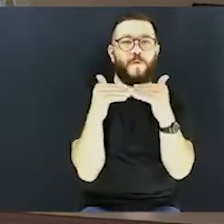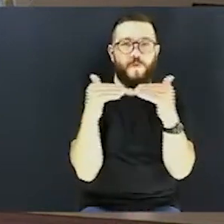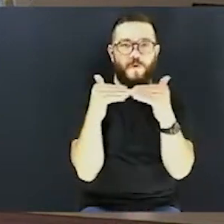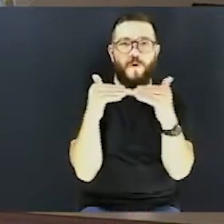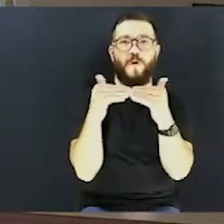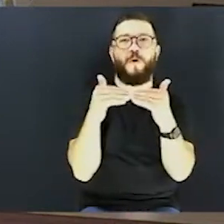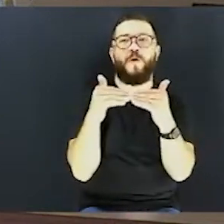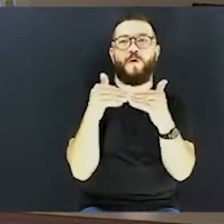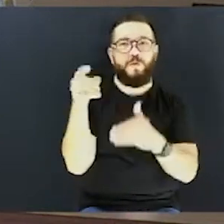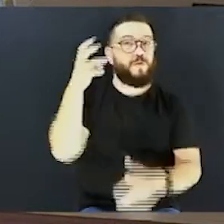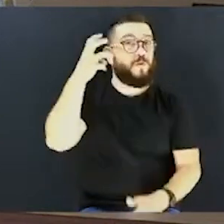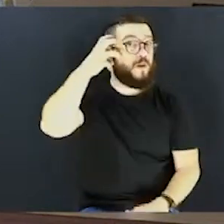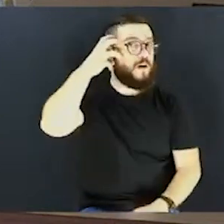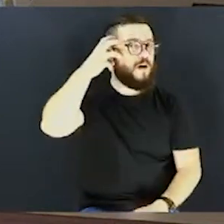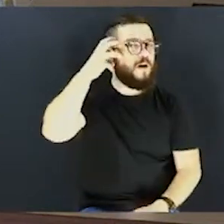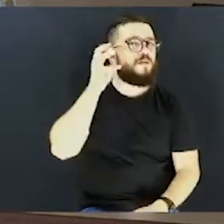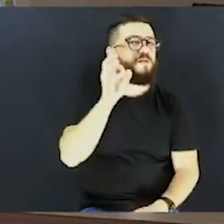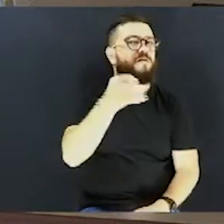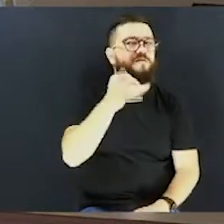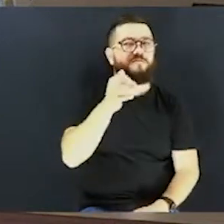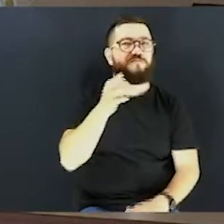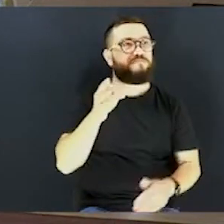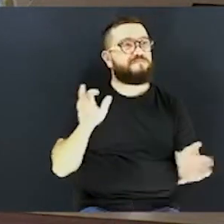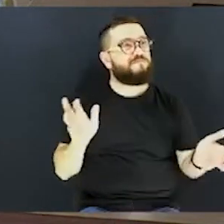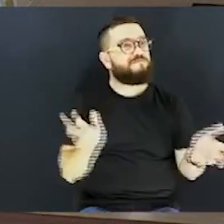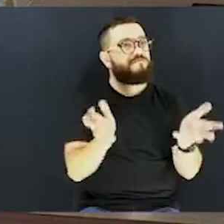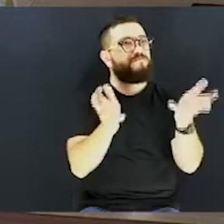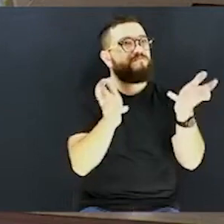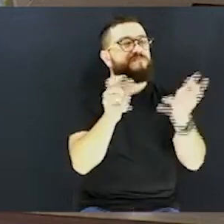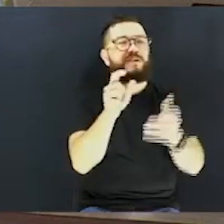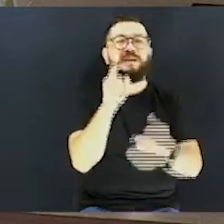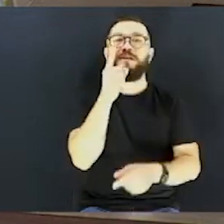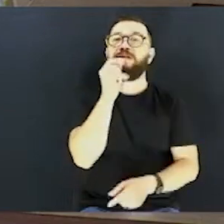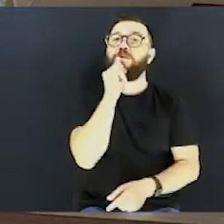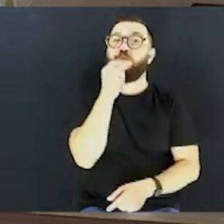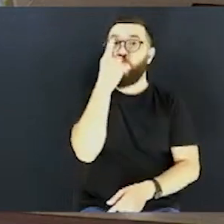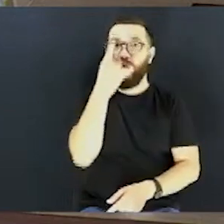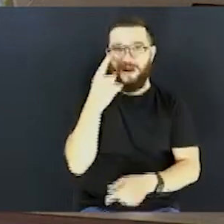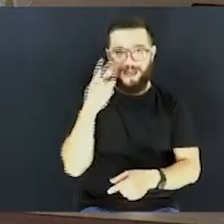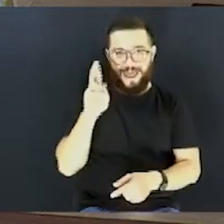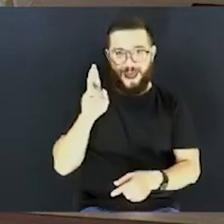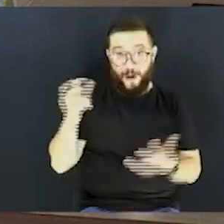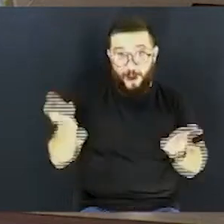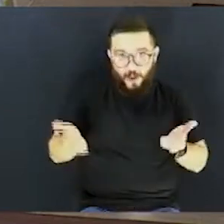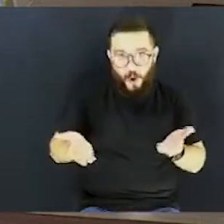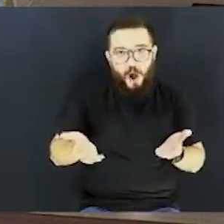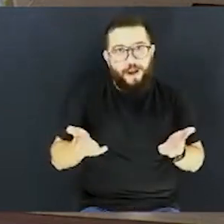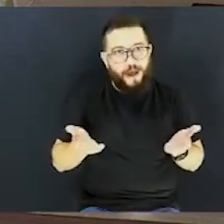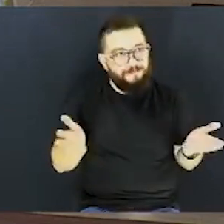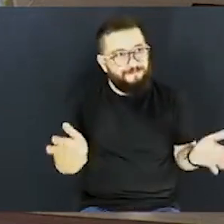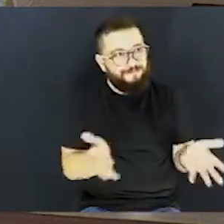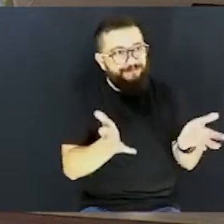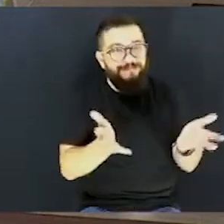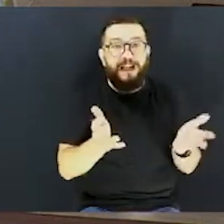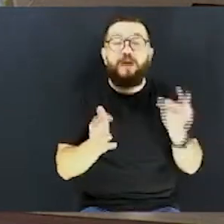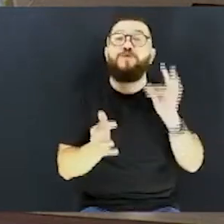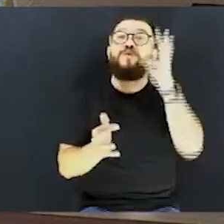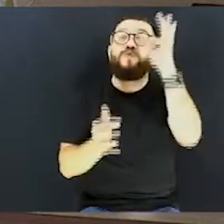que se multiplica ao longo da vida da criança. Você investe um real aqui, lá na frente você vai ter R$7 de volta,